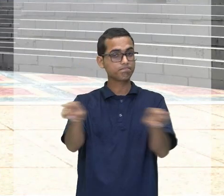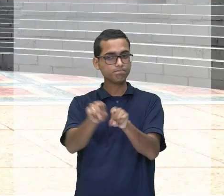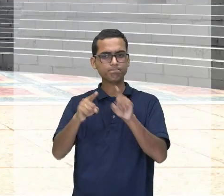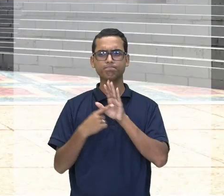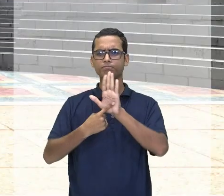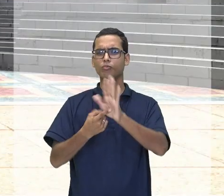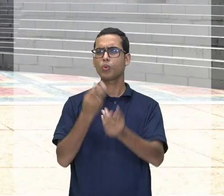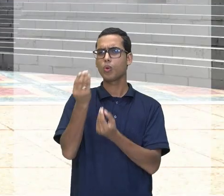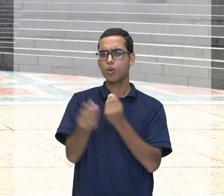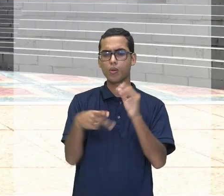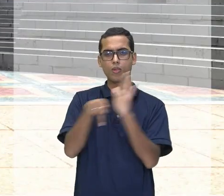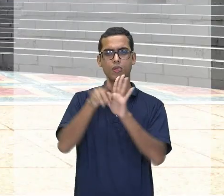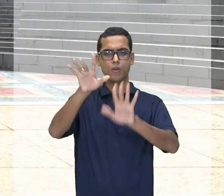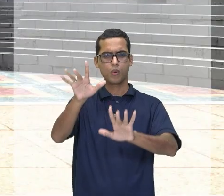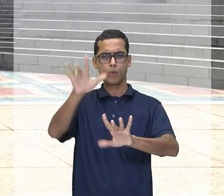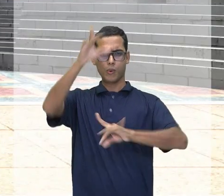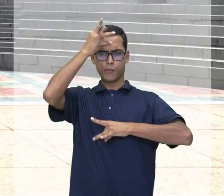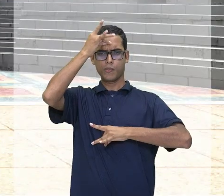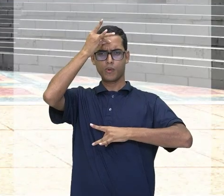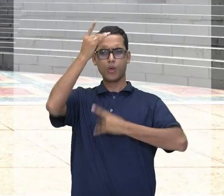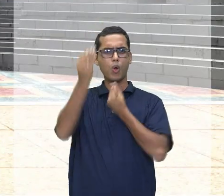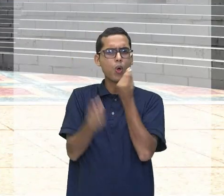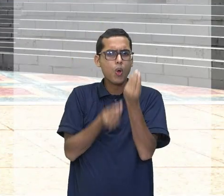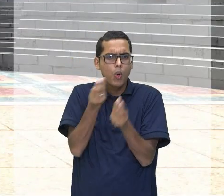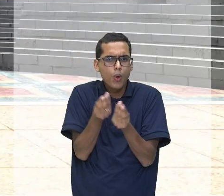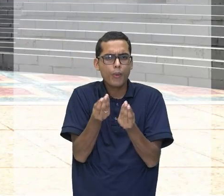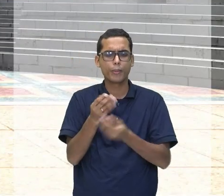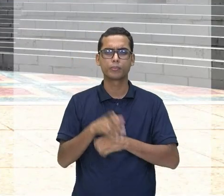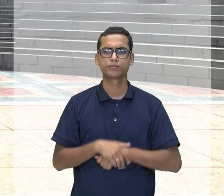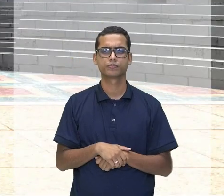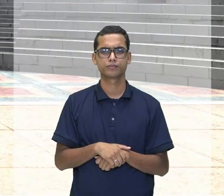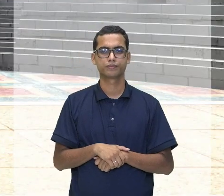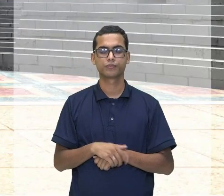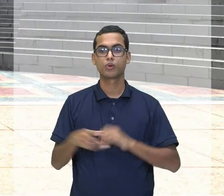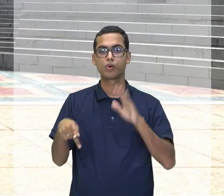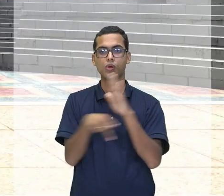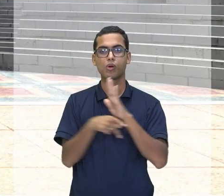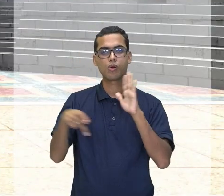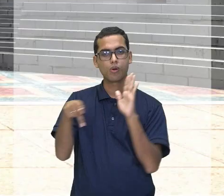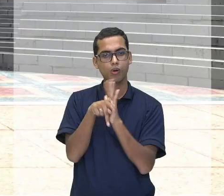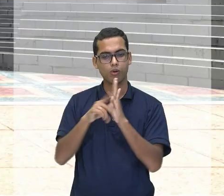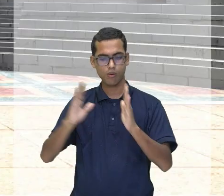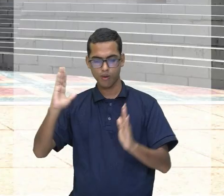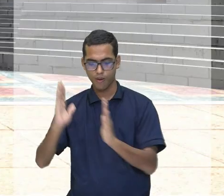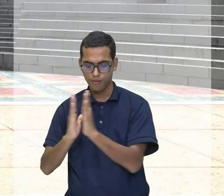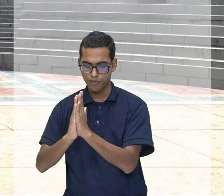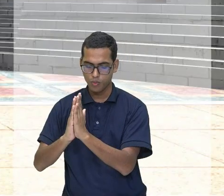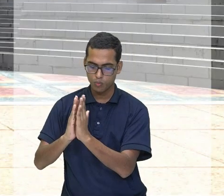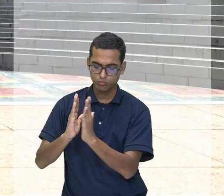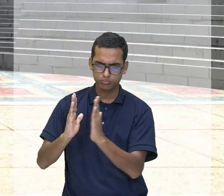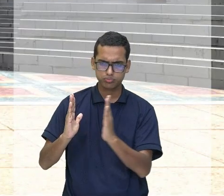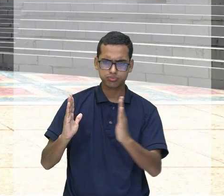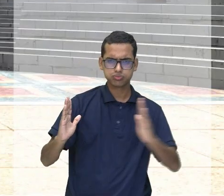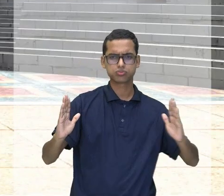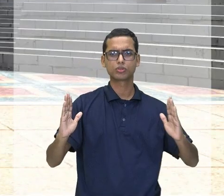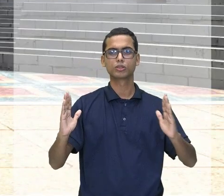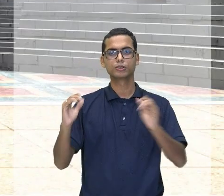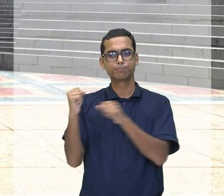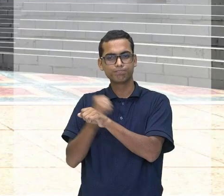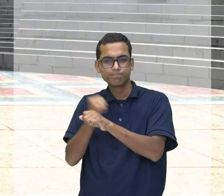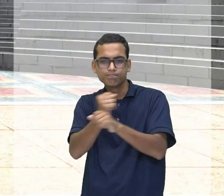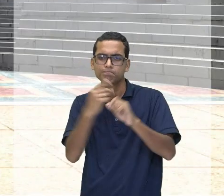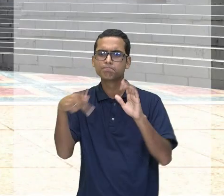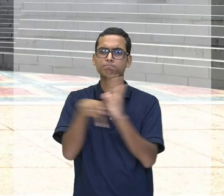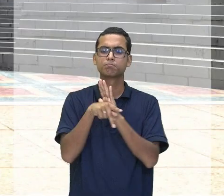sendo incorporado na questão do tempo, né? Conforme foi passando os tempos,